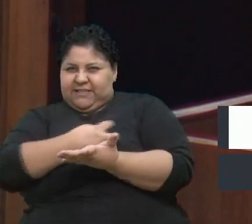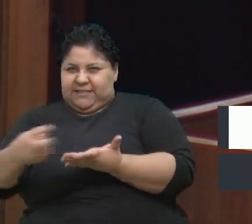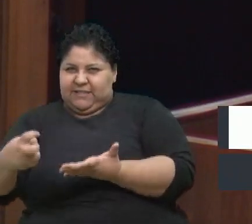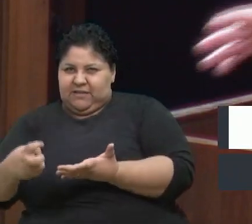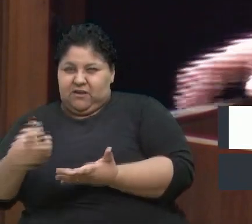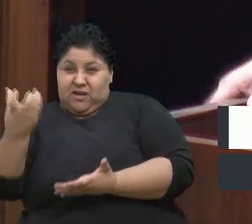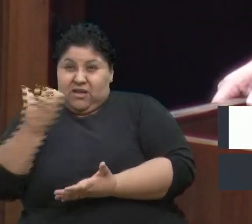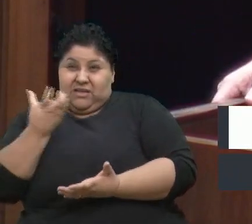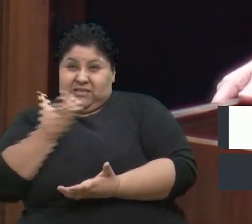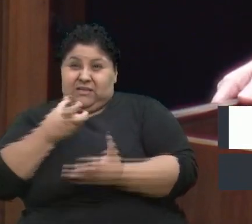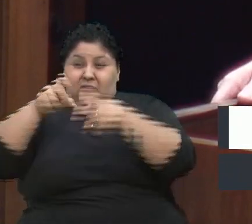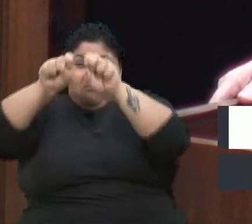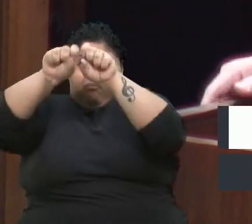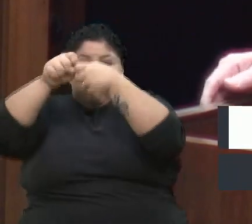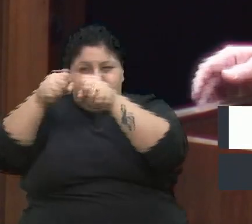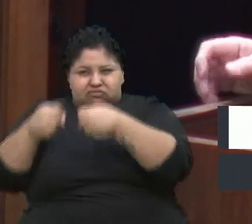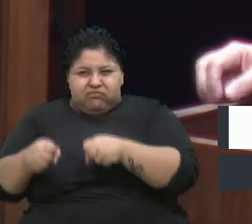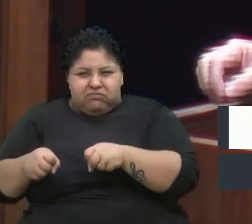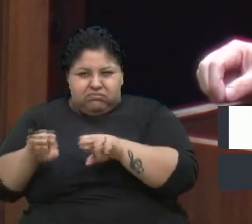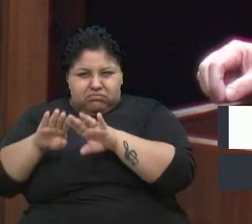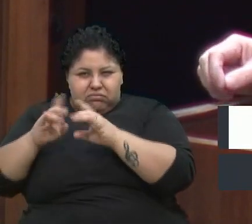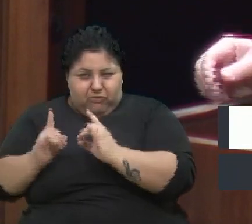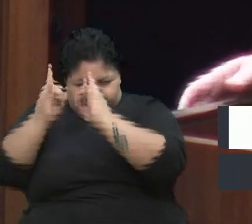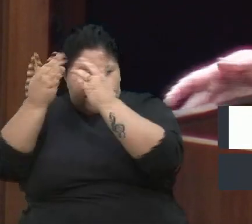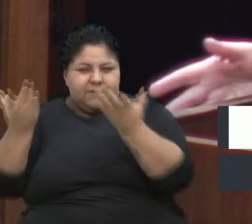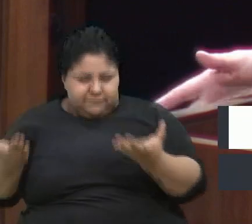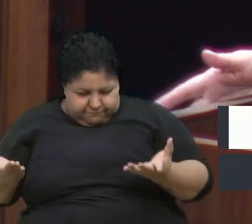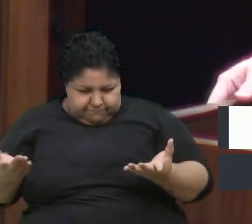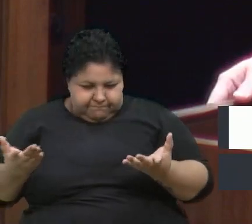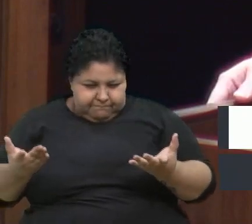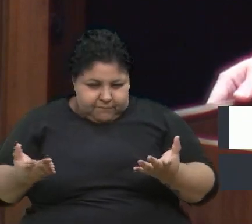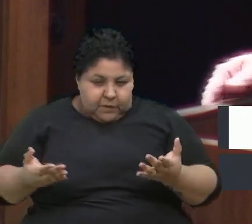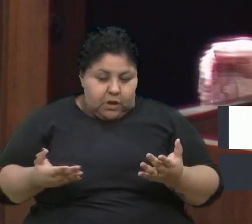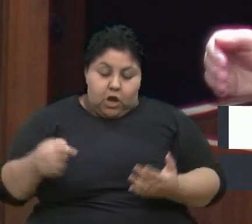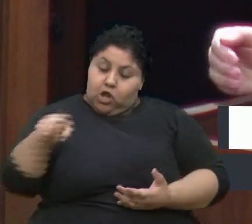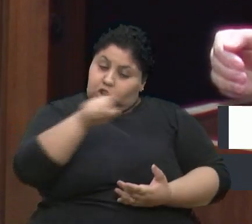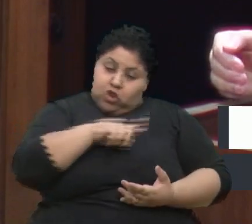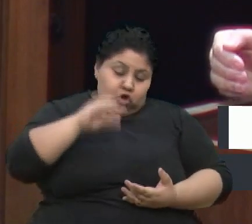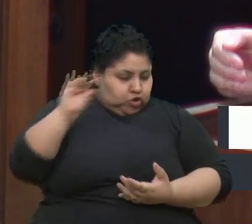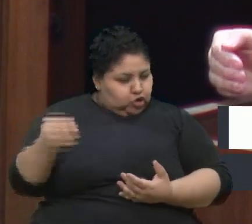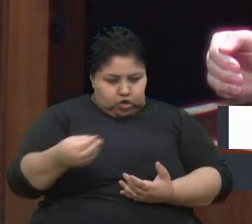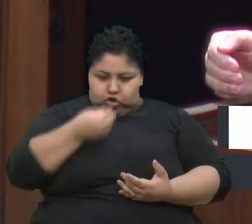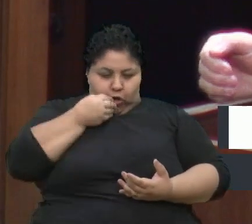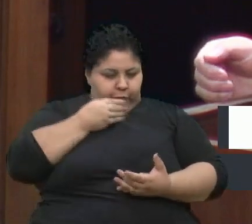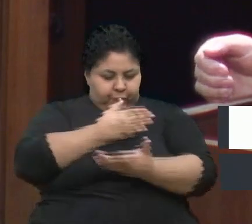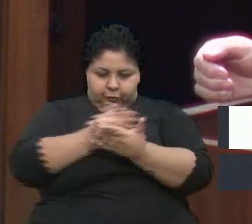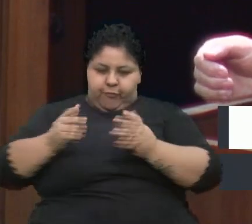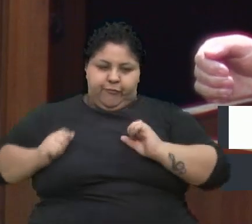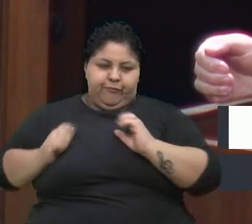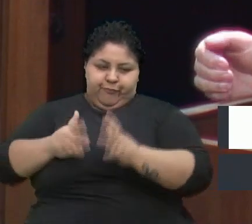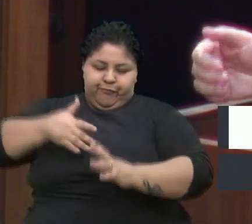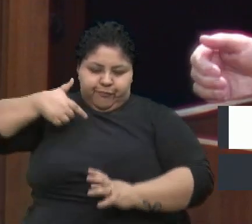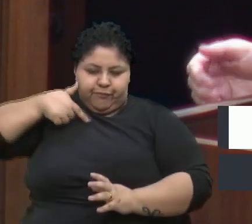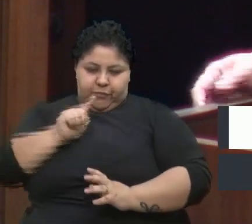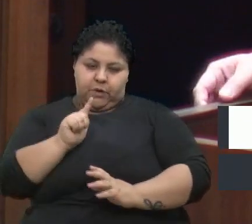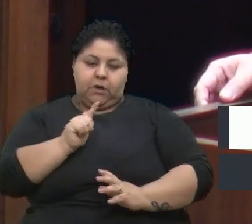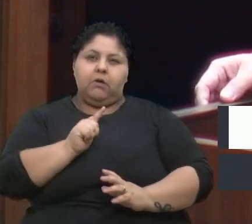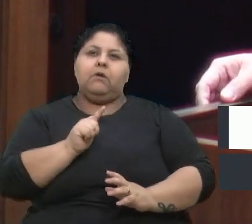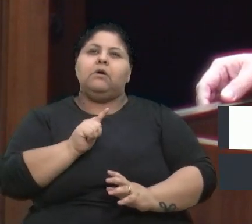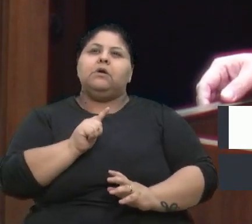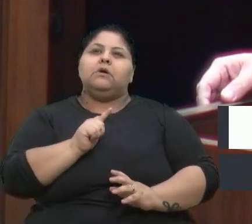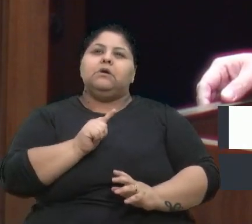por desmobilizar ali toda aquela situação. Nós, pontualmente, entramos com as ações e conseguimos, né, ter